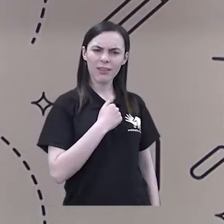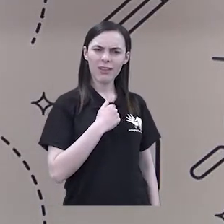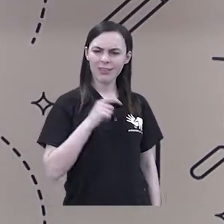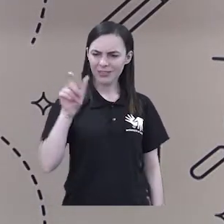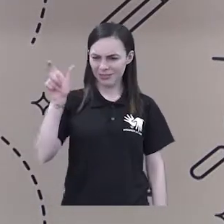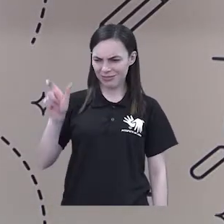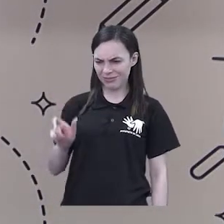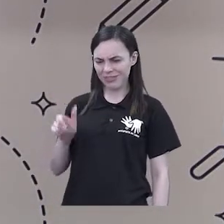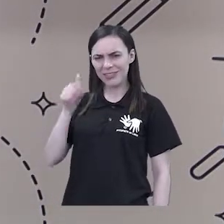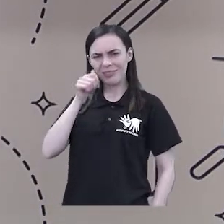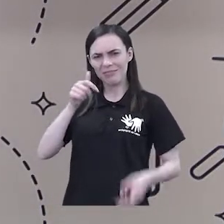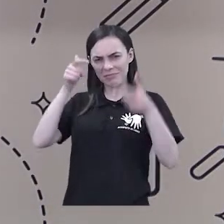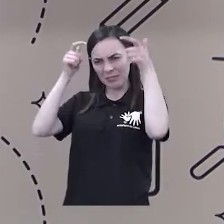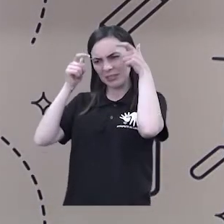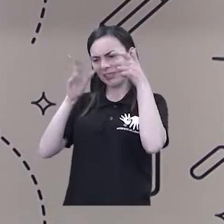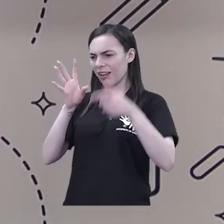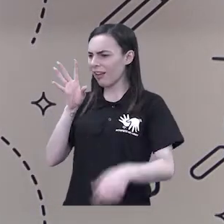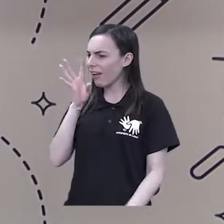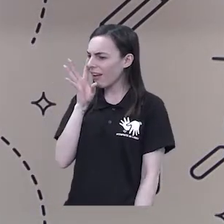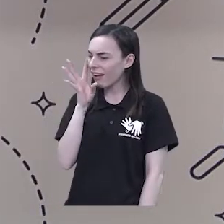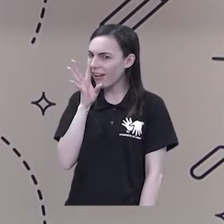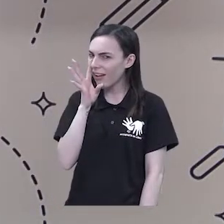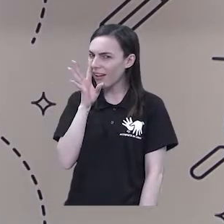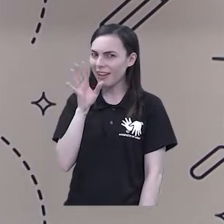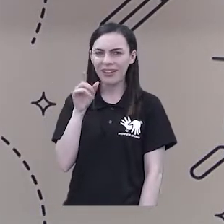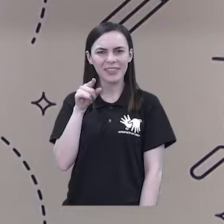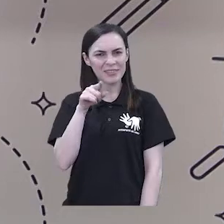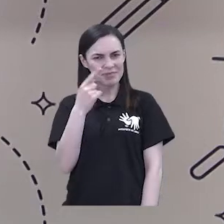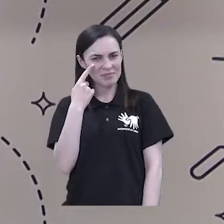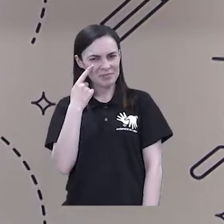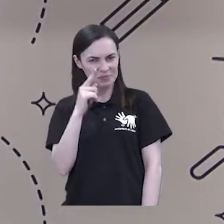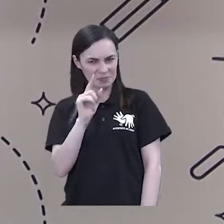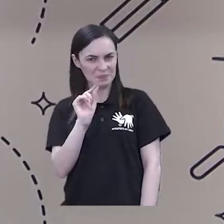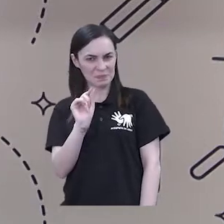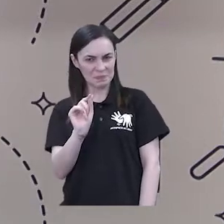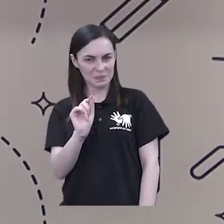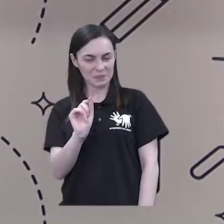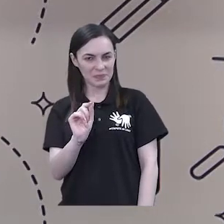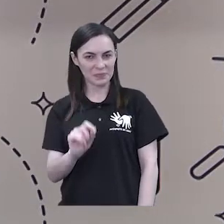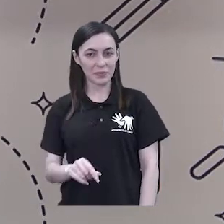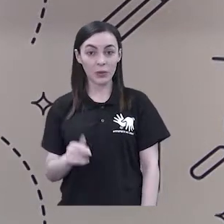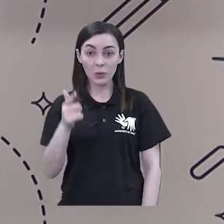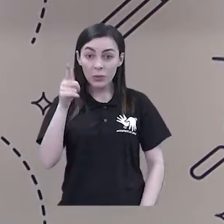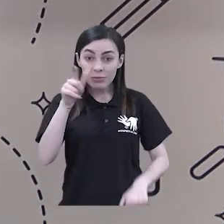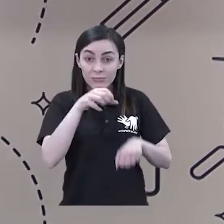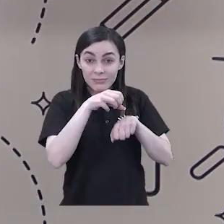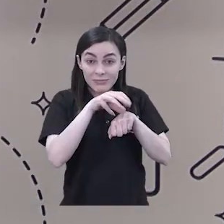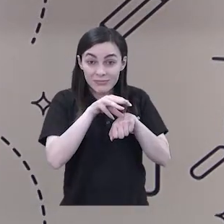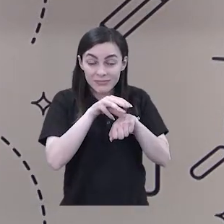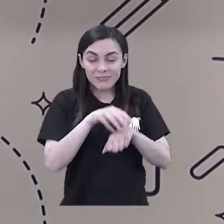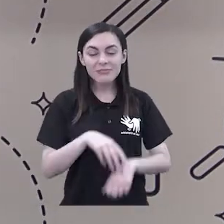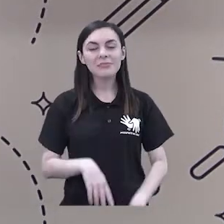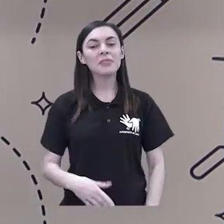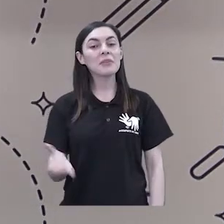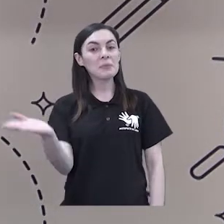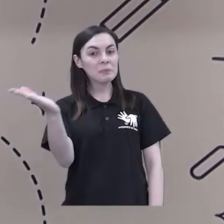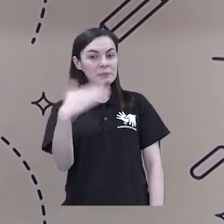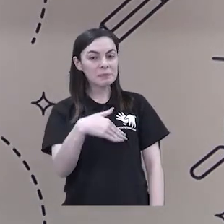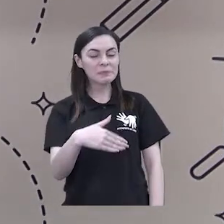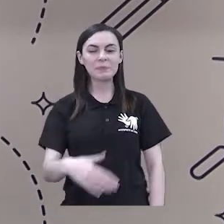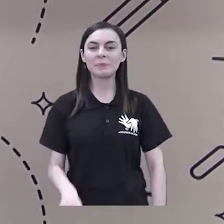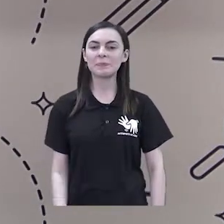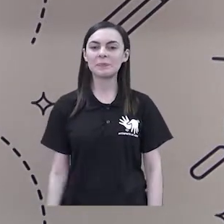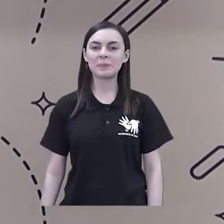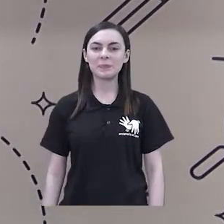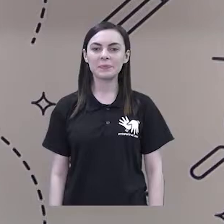admirando esta princesa. E aí, já descobriram? Mais uma pista? Então vamos